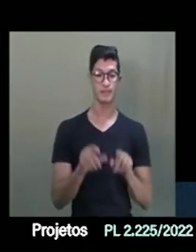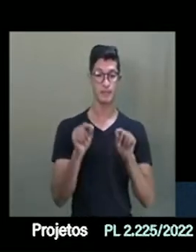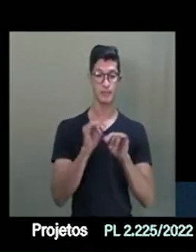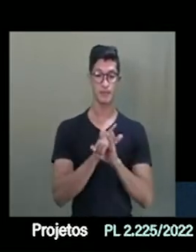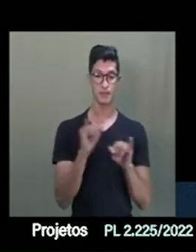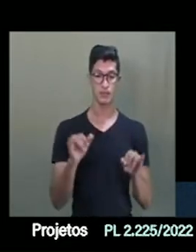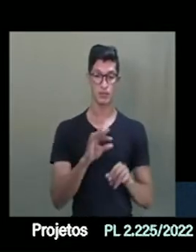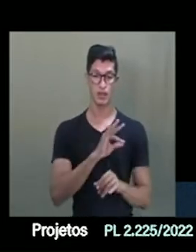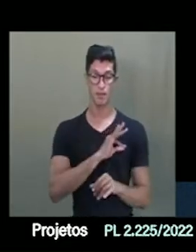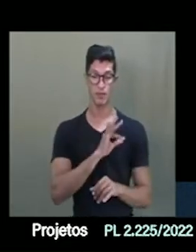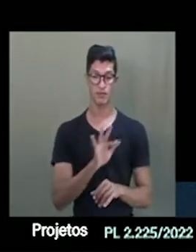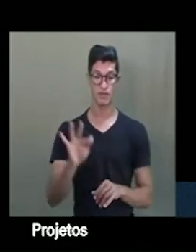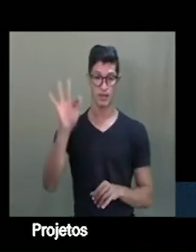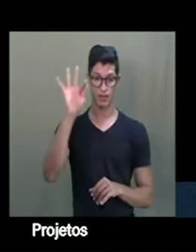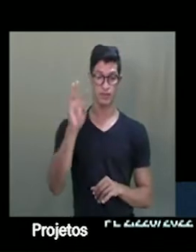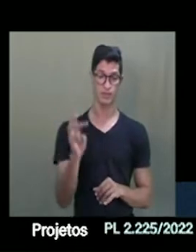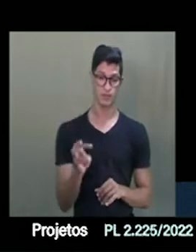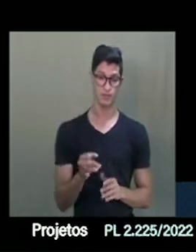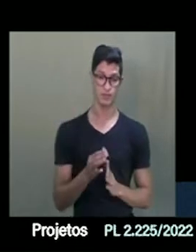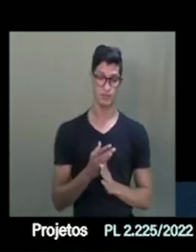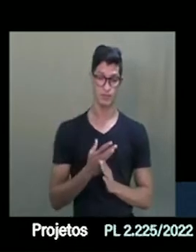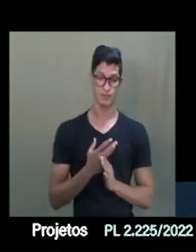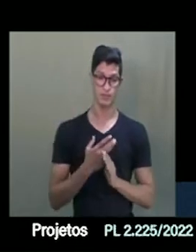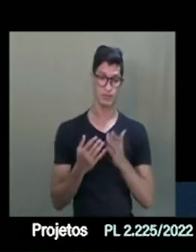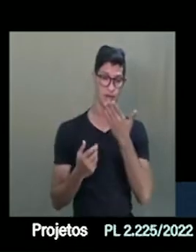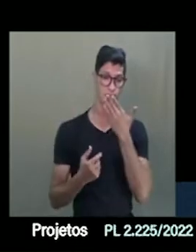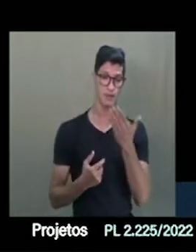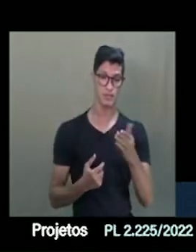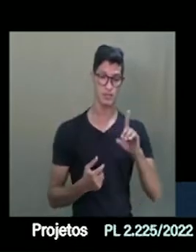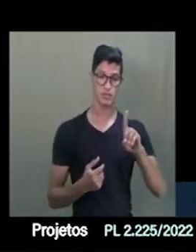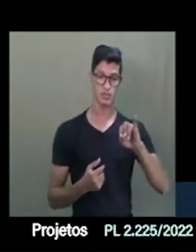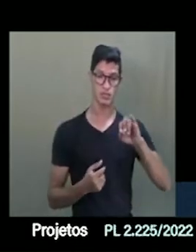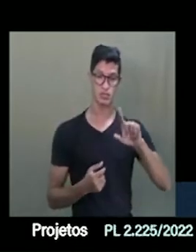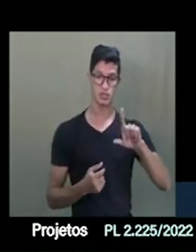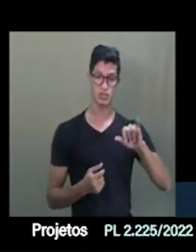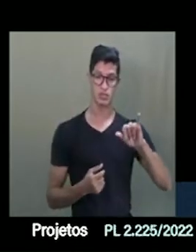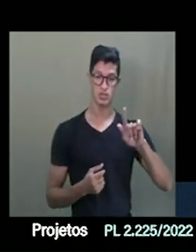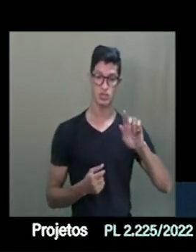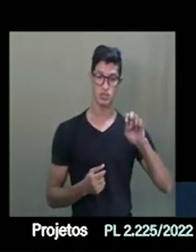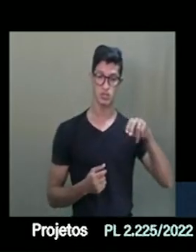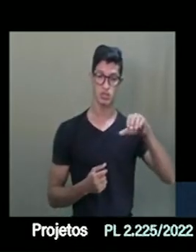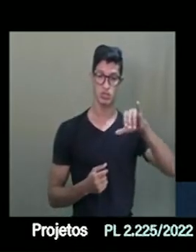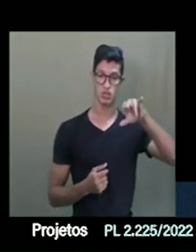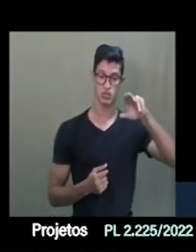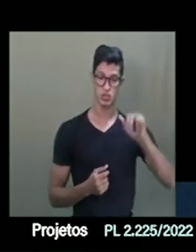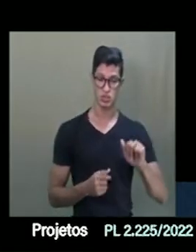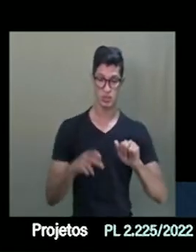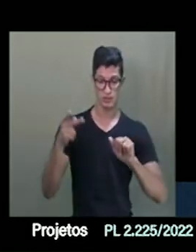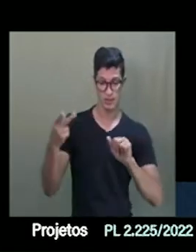disse a Polícia Federal. O pedido de diligência para esse